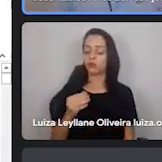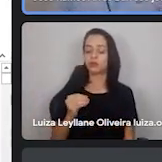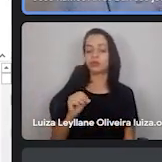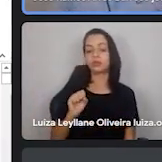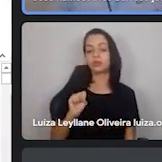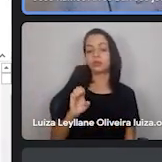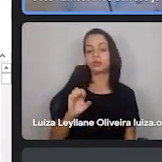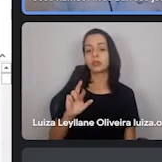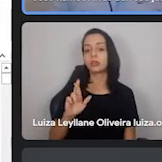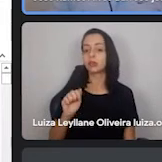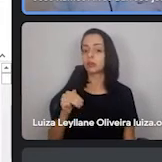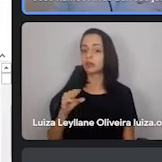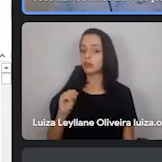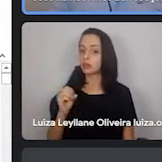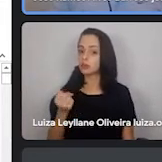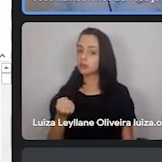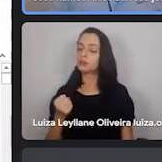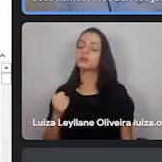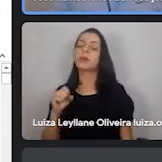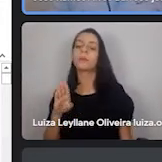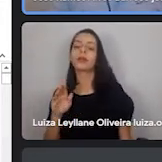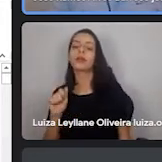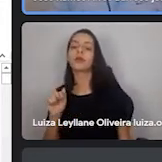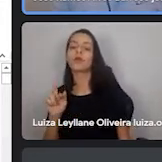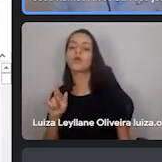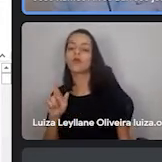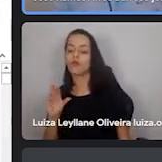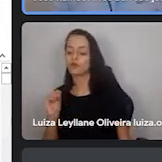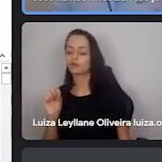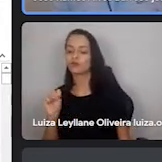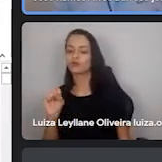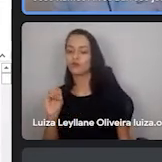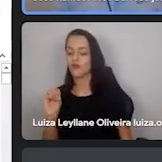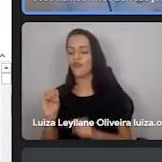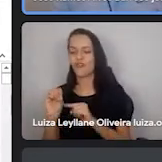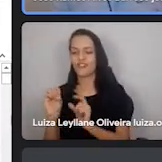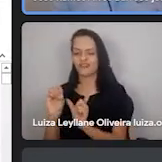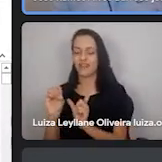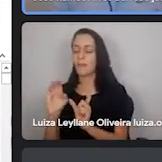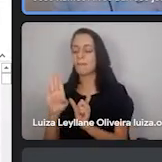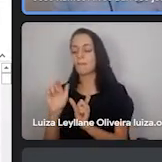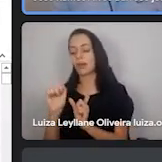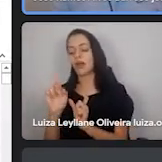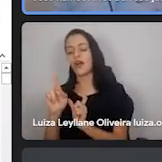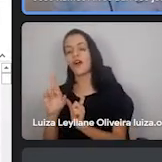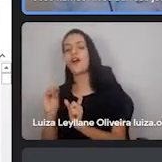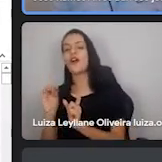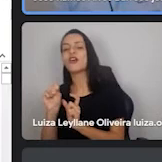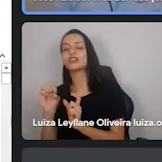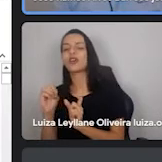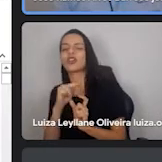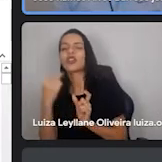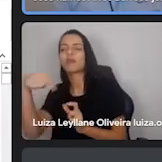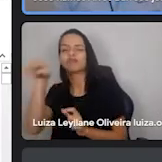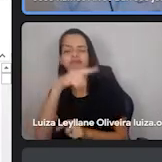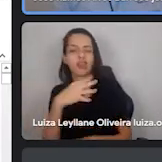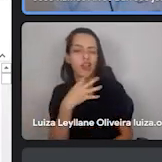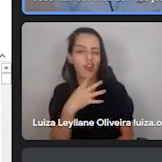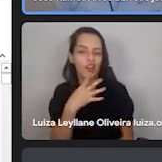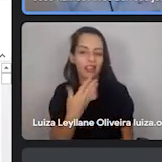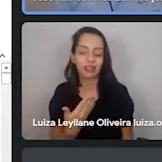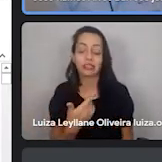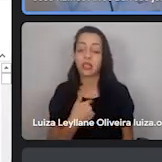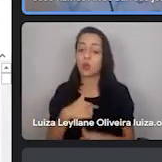Barroso, todo mundo me conhece como Barroso. Hoje eu coordeno também o curso técnico em